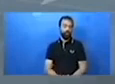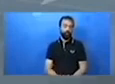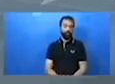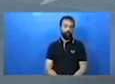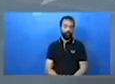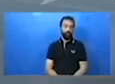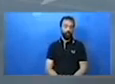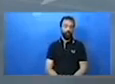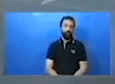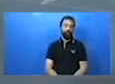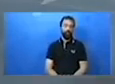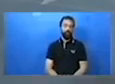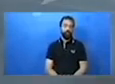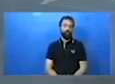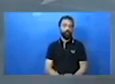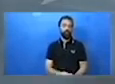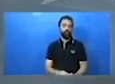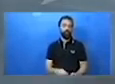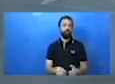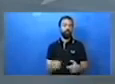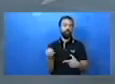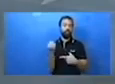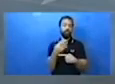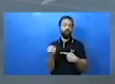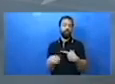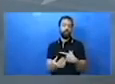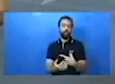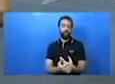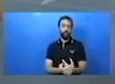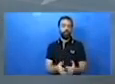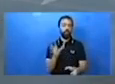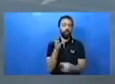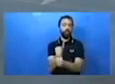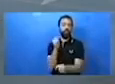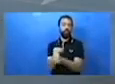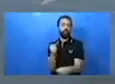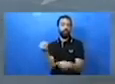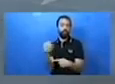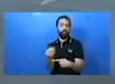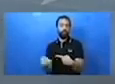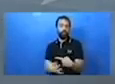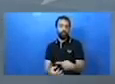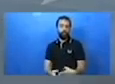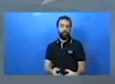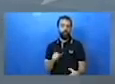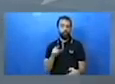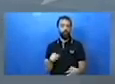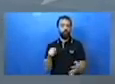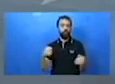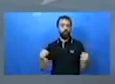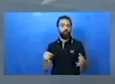tá? Nós vimos os números na representação fracionária, calculamos frações, vocês têm que fazer a leitura do